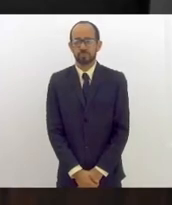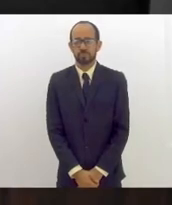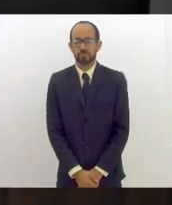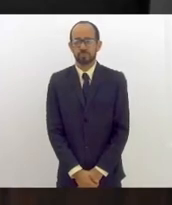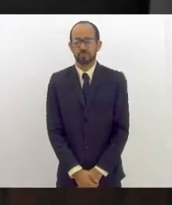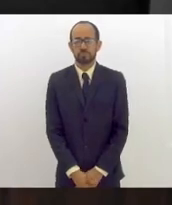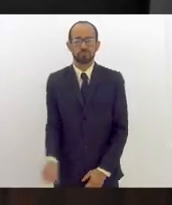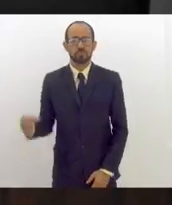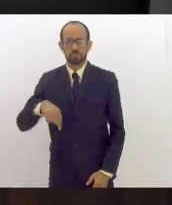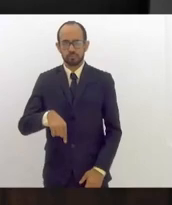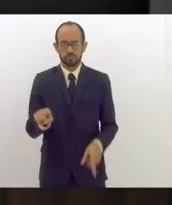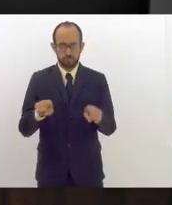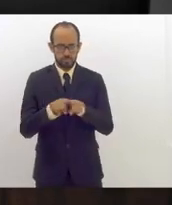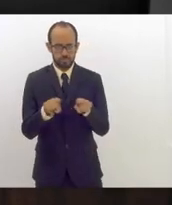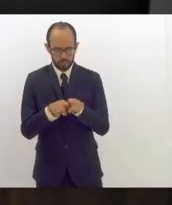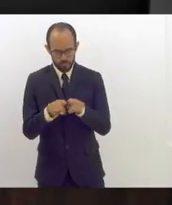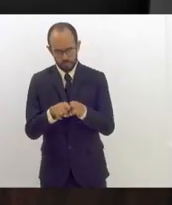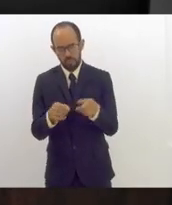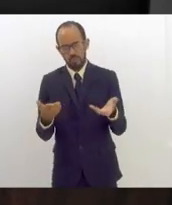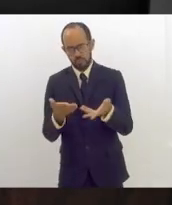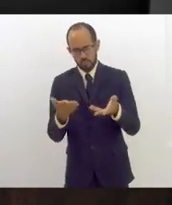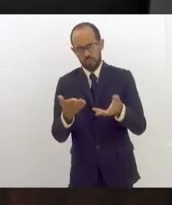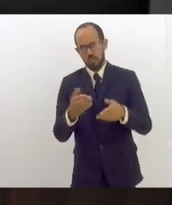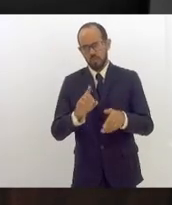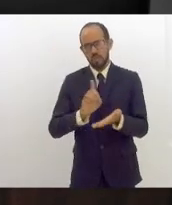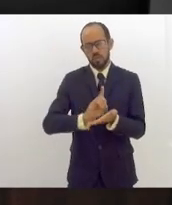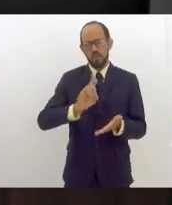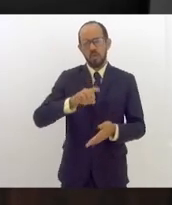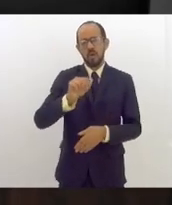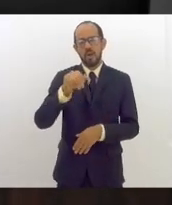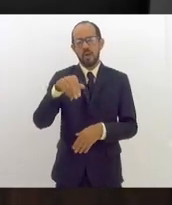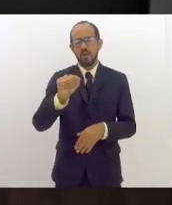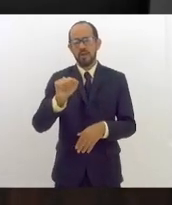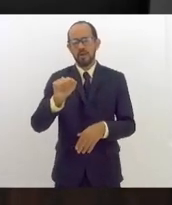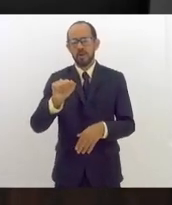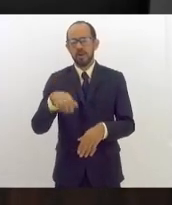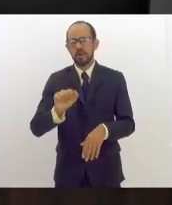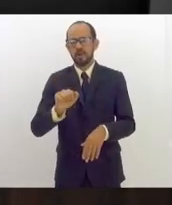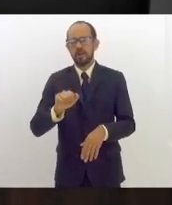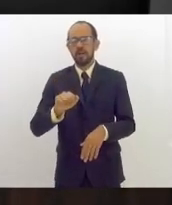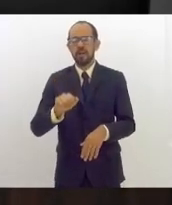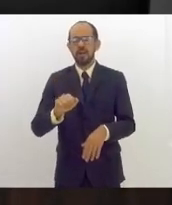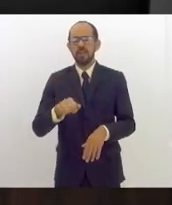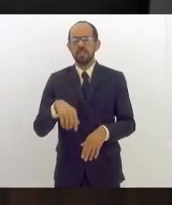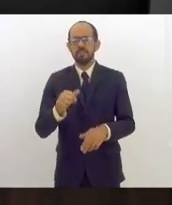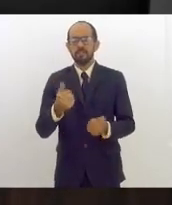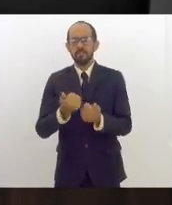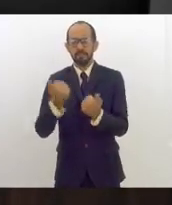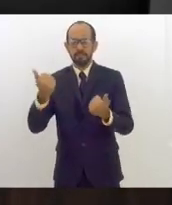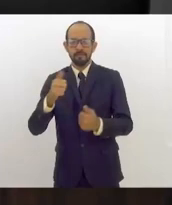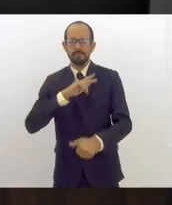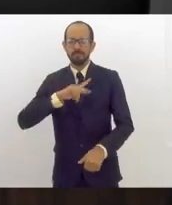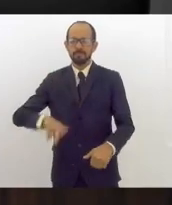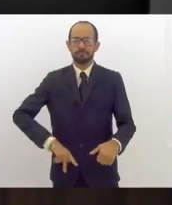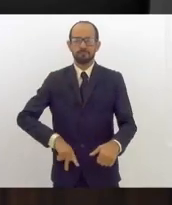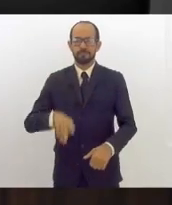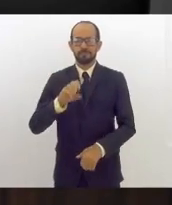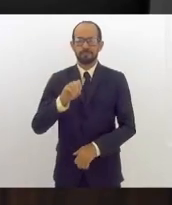estão conosco também essa manhã doutora Ana Teresa Basílio vice-presidente da OAB